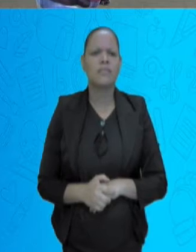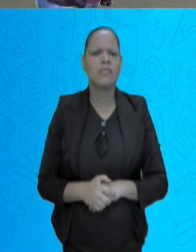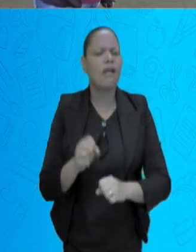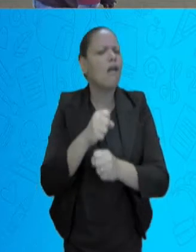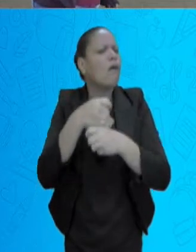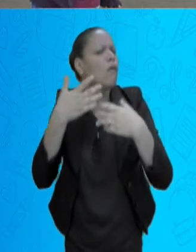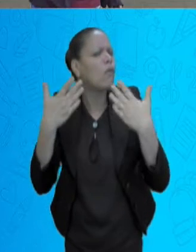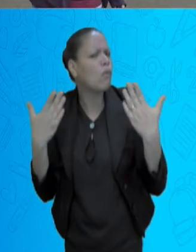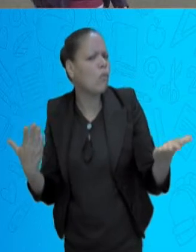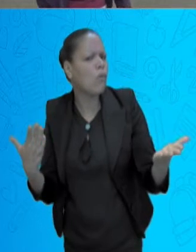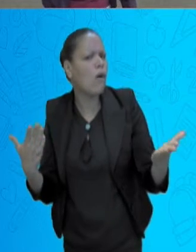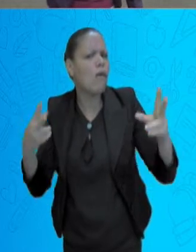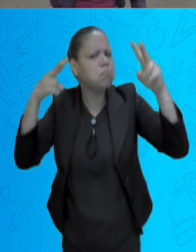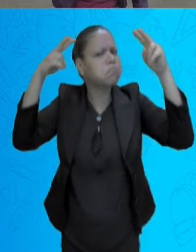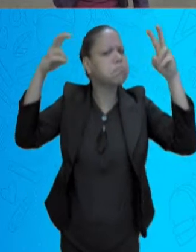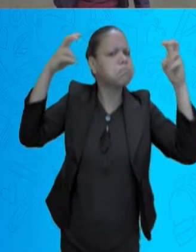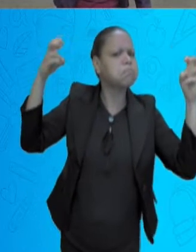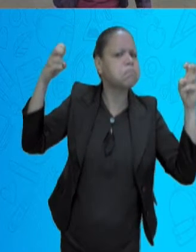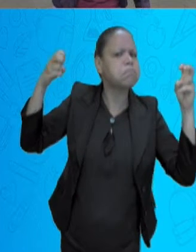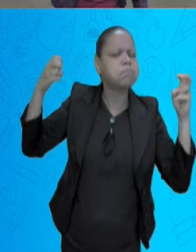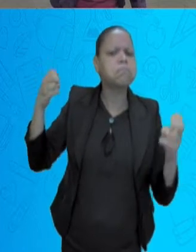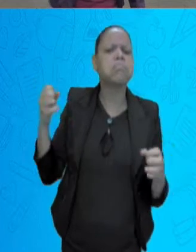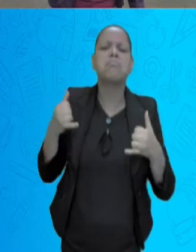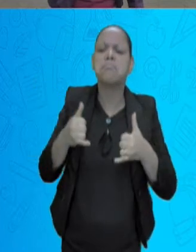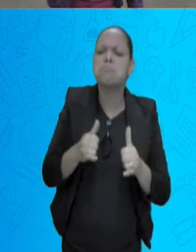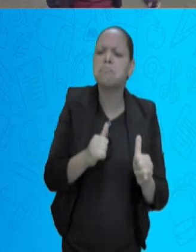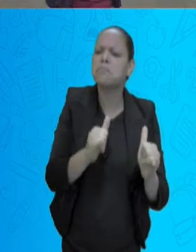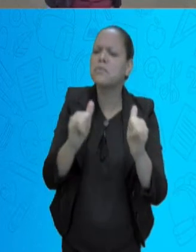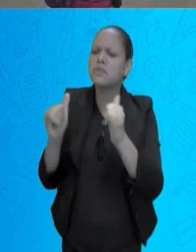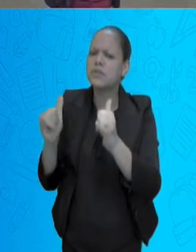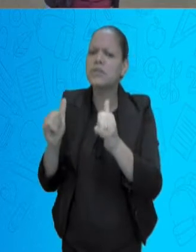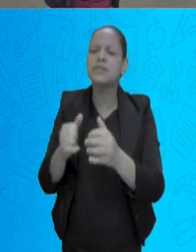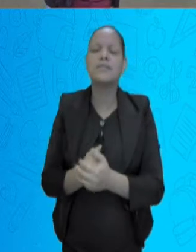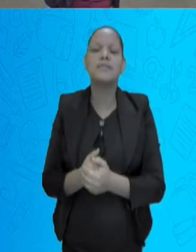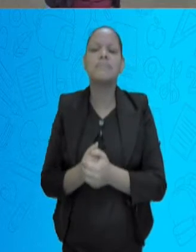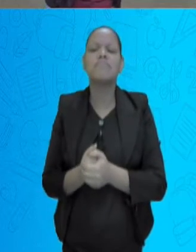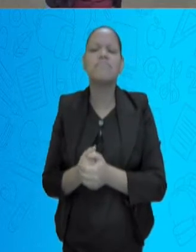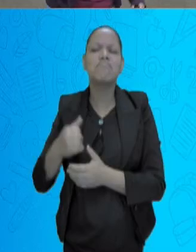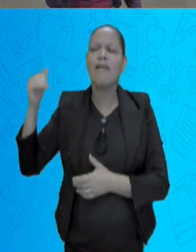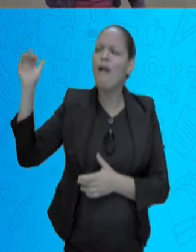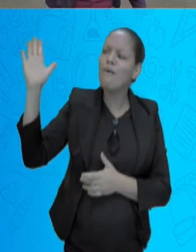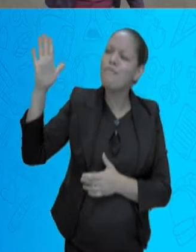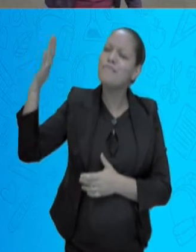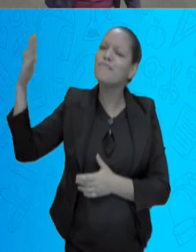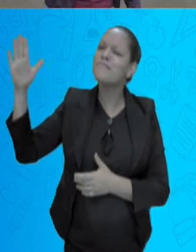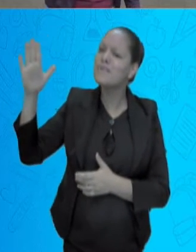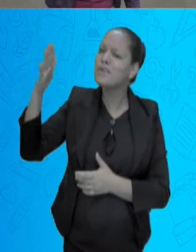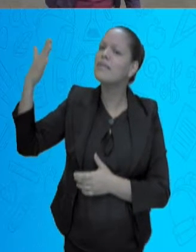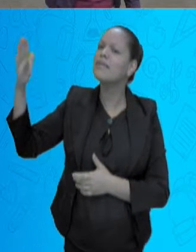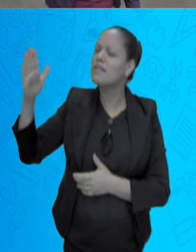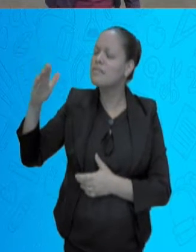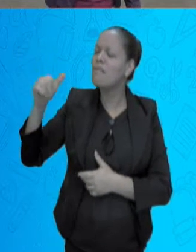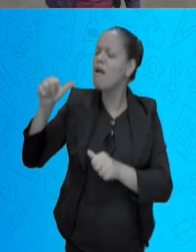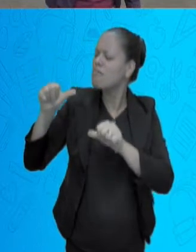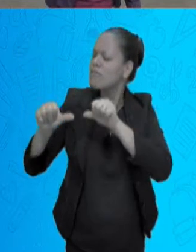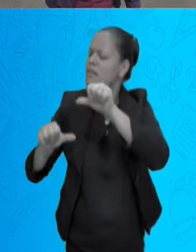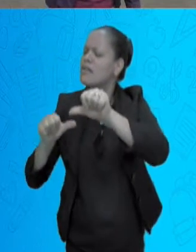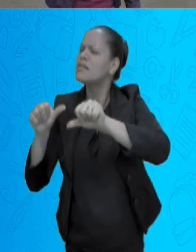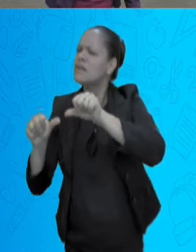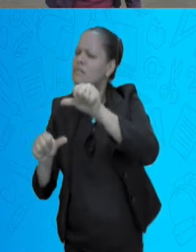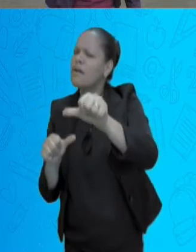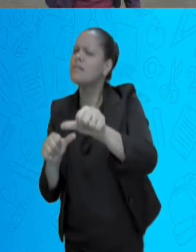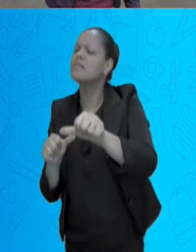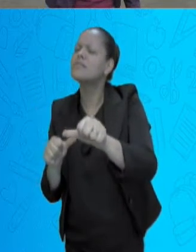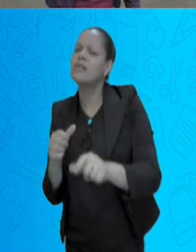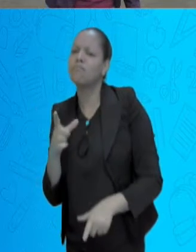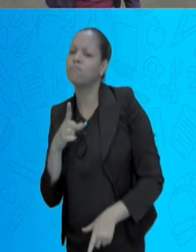da notícia? O assunto da notícia é sobre o quê? O clima e a mudança que ele